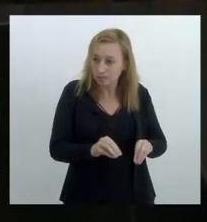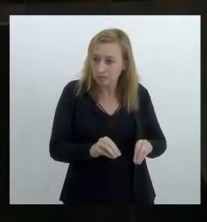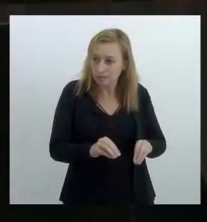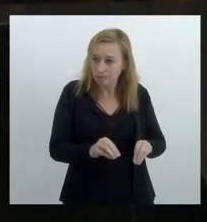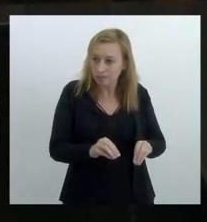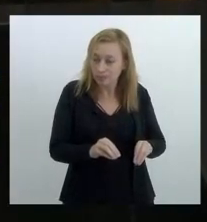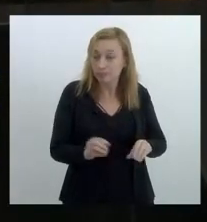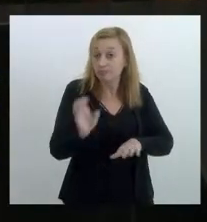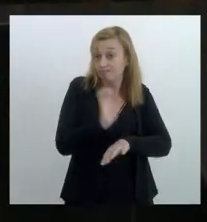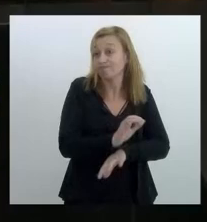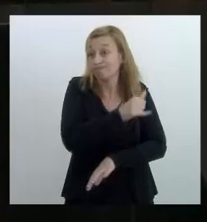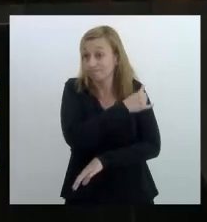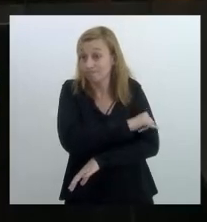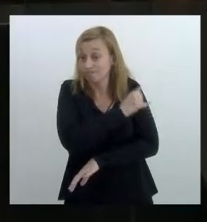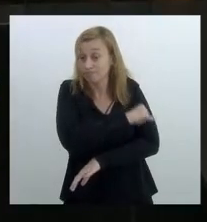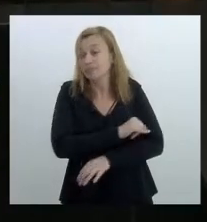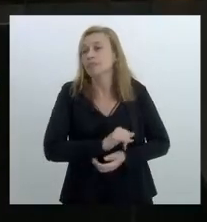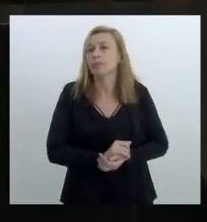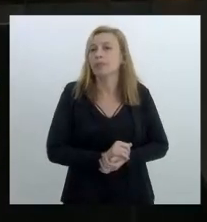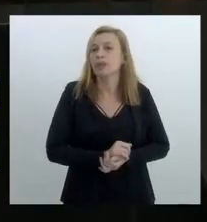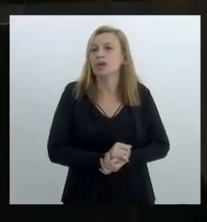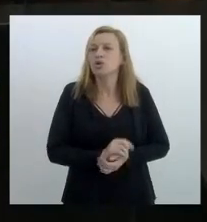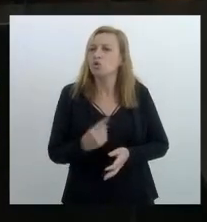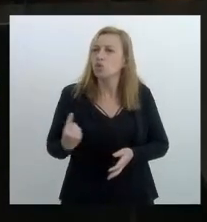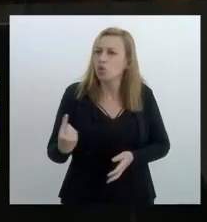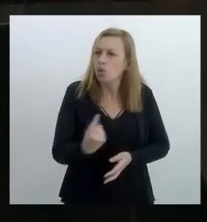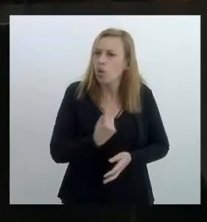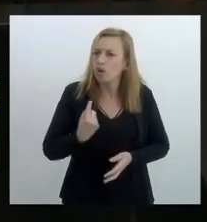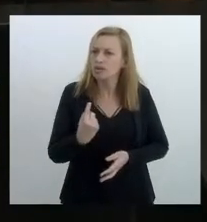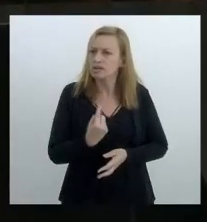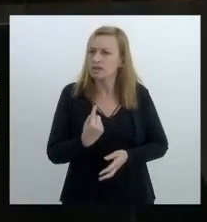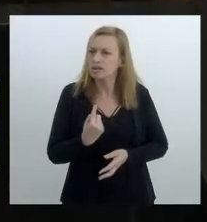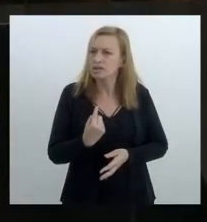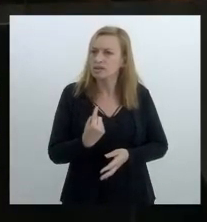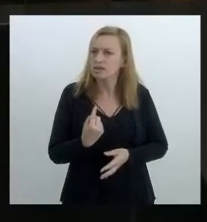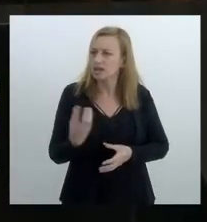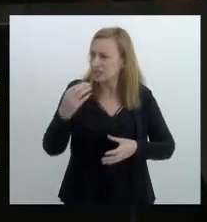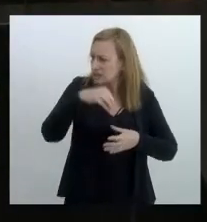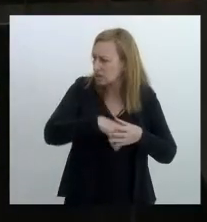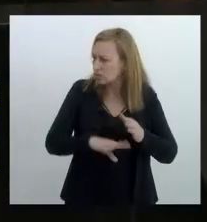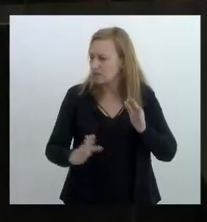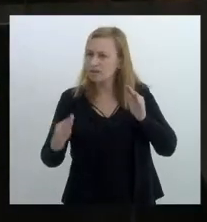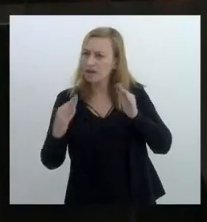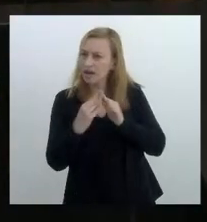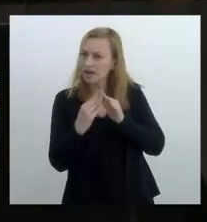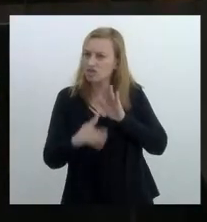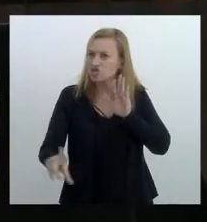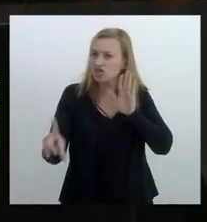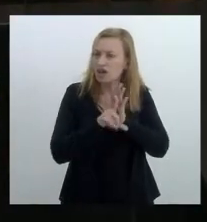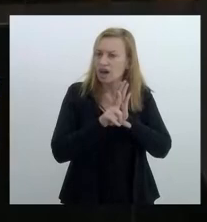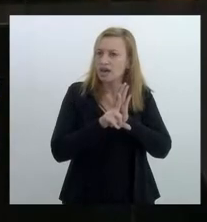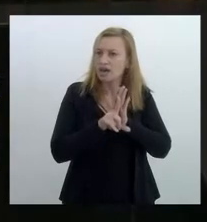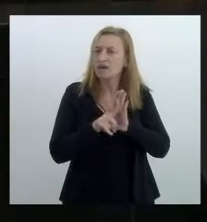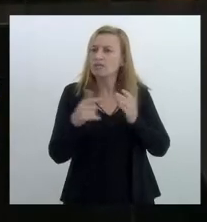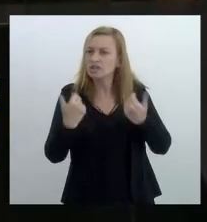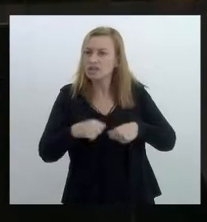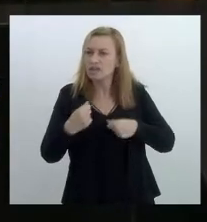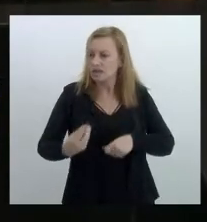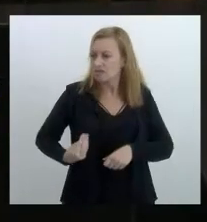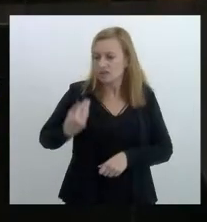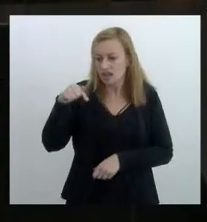precedente no Estado do Rio de Janeiro, e quando nós, dentro dessa casa legislativa, deveríamos aqui